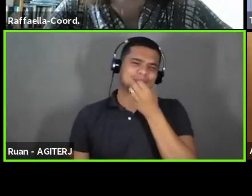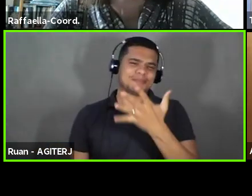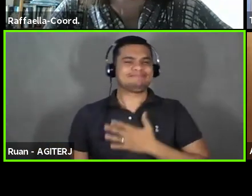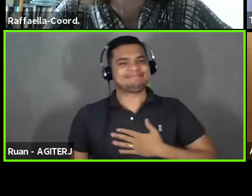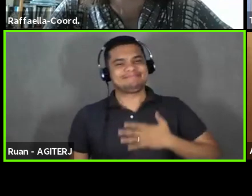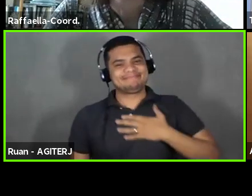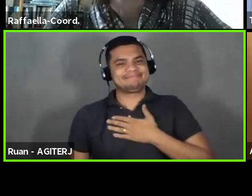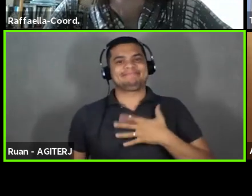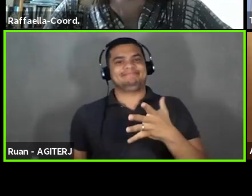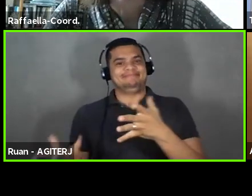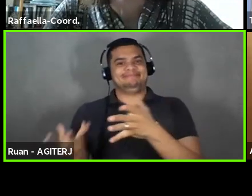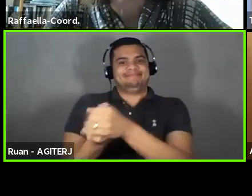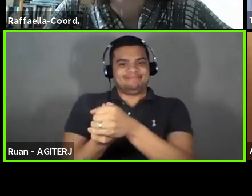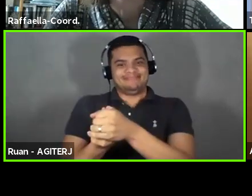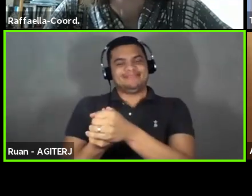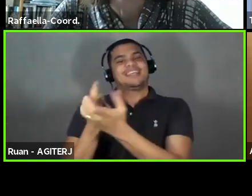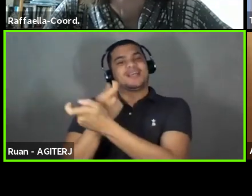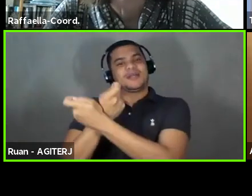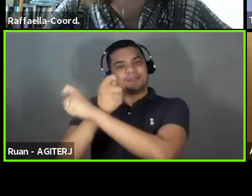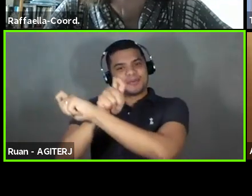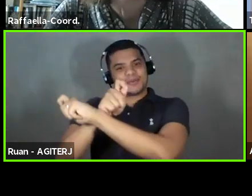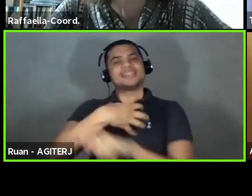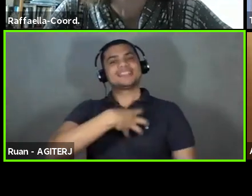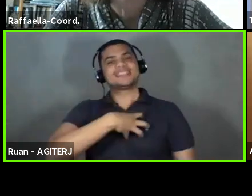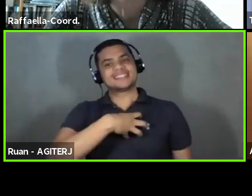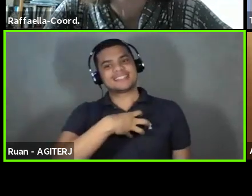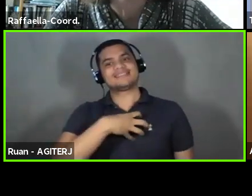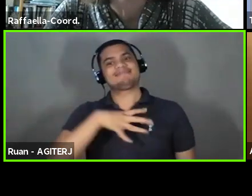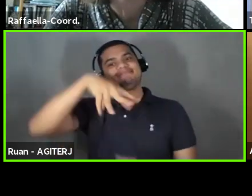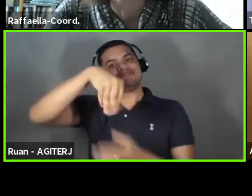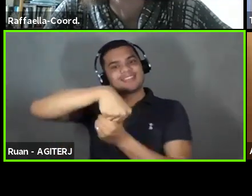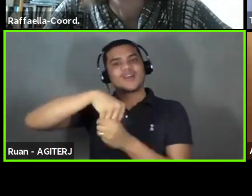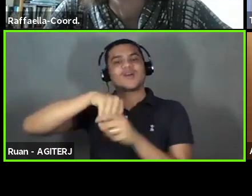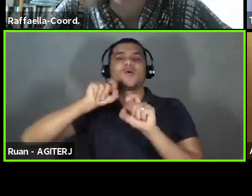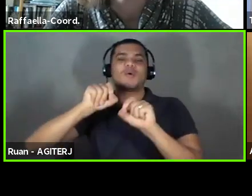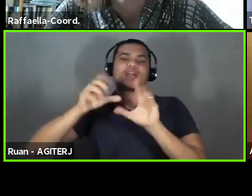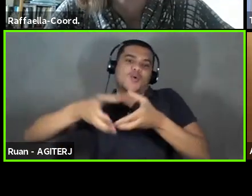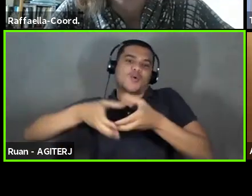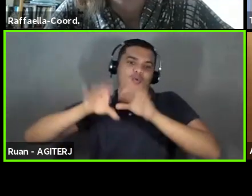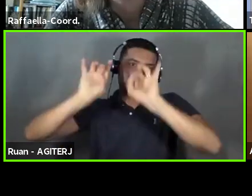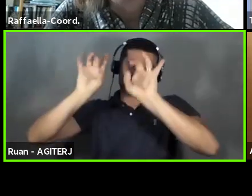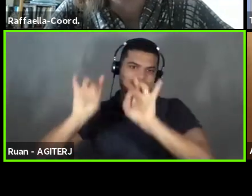de pertencimento à PUC, né, a gente se sente assim, fazendo parte de um grupo